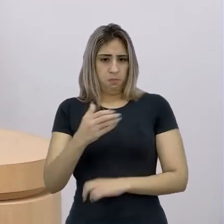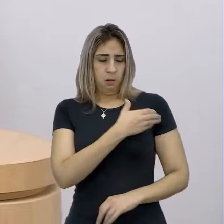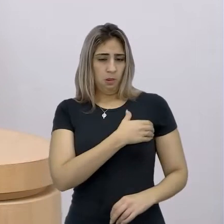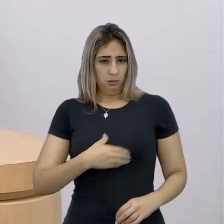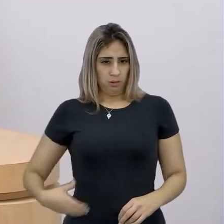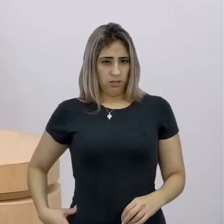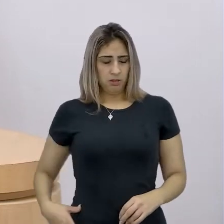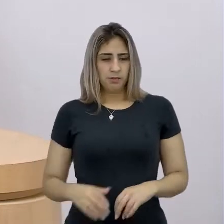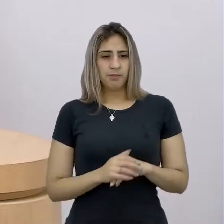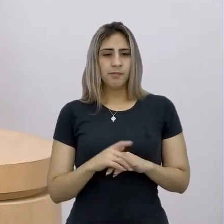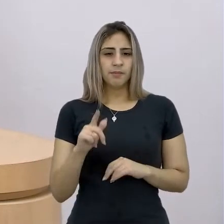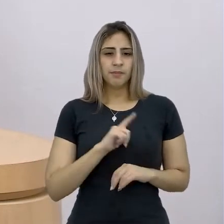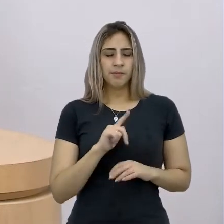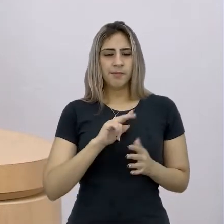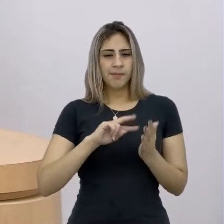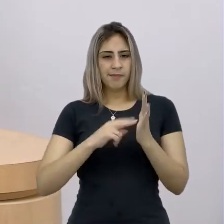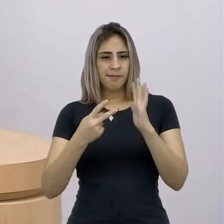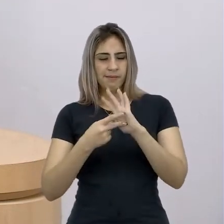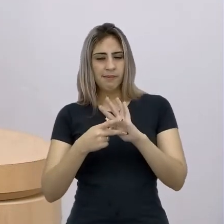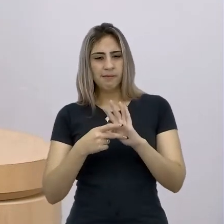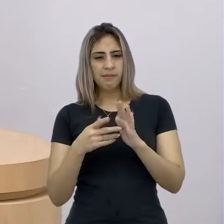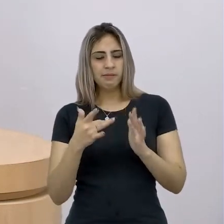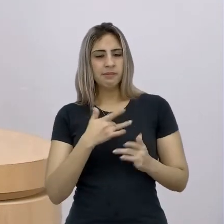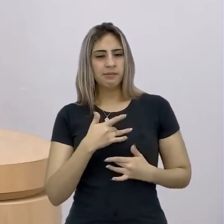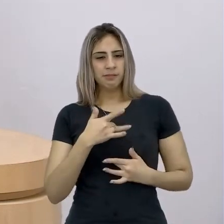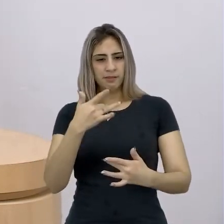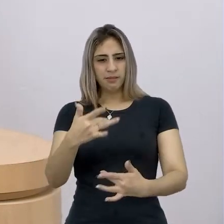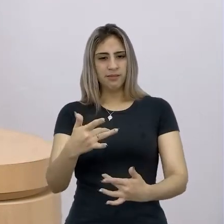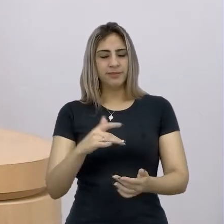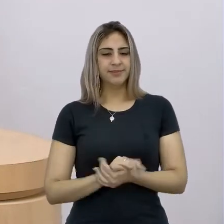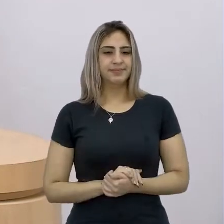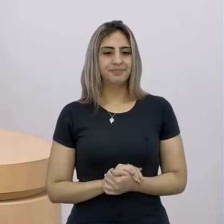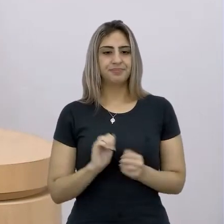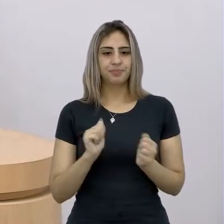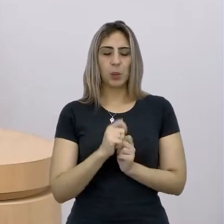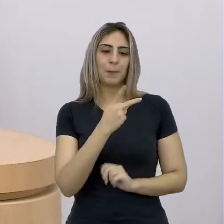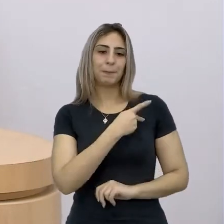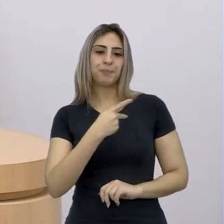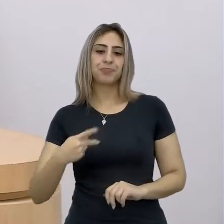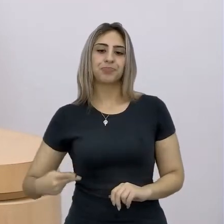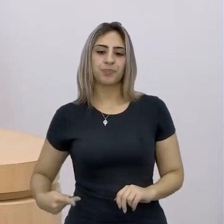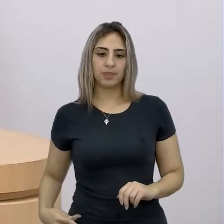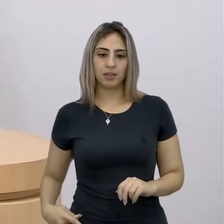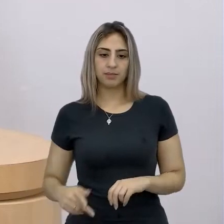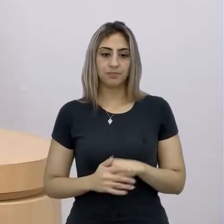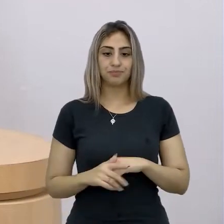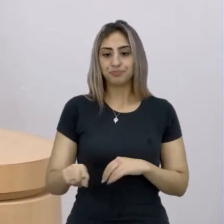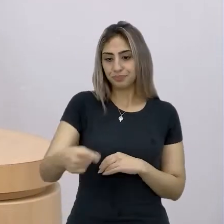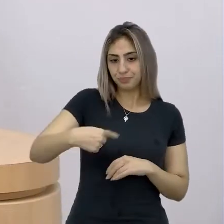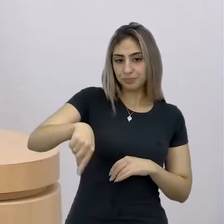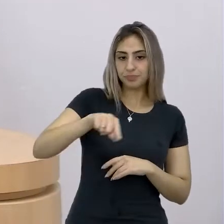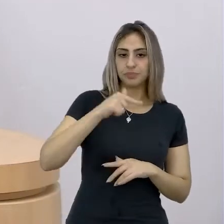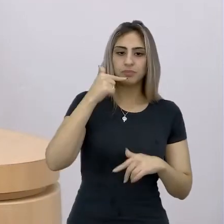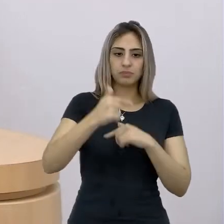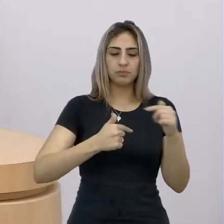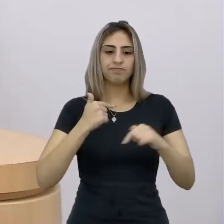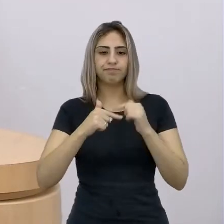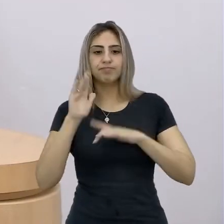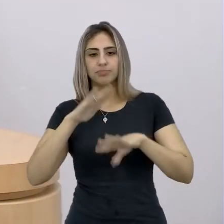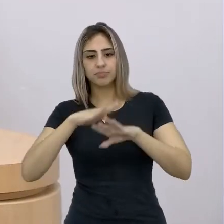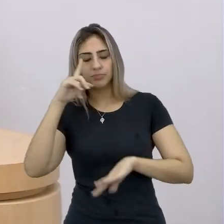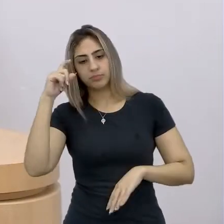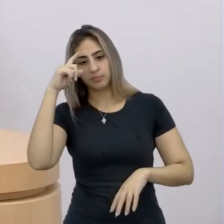ela tiver uma solidariedade, enfim, com o presidente. E esse trabalho se torna mais difícil